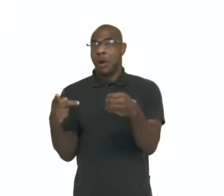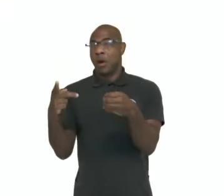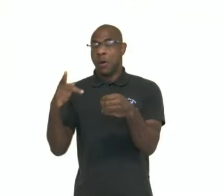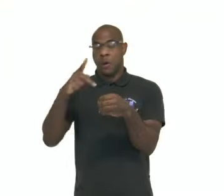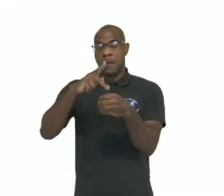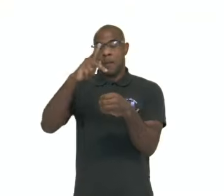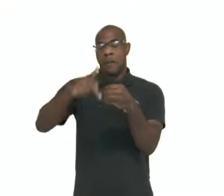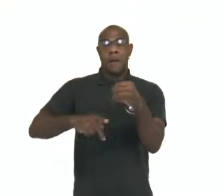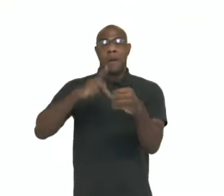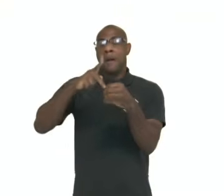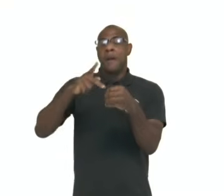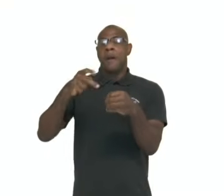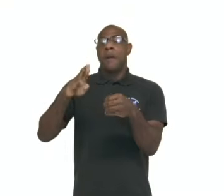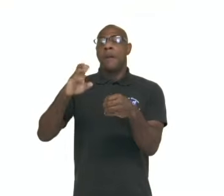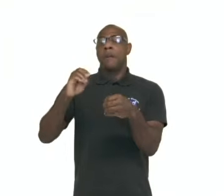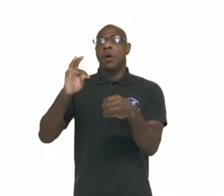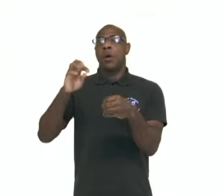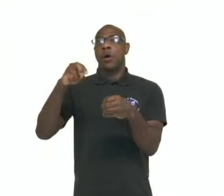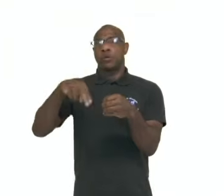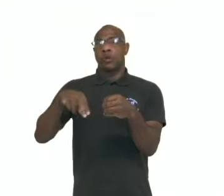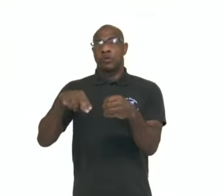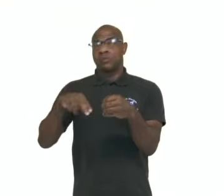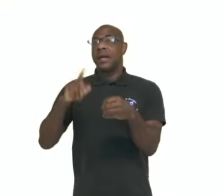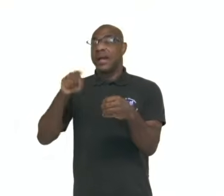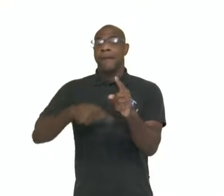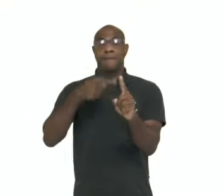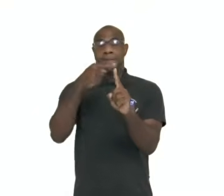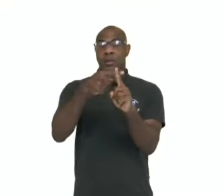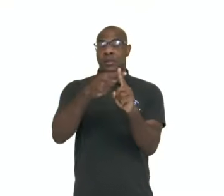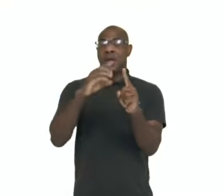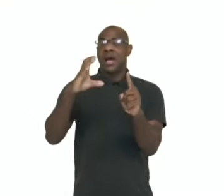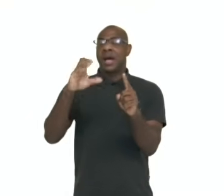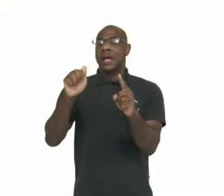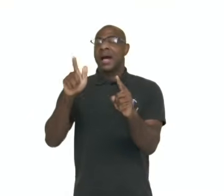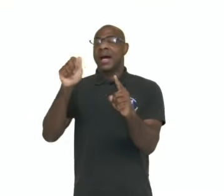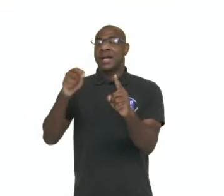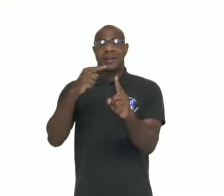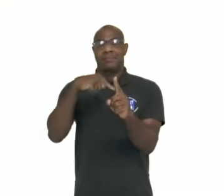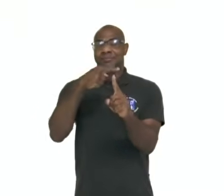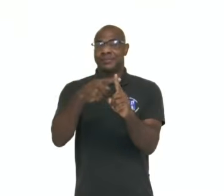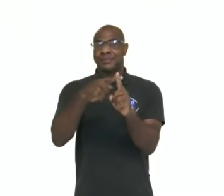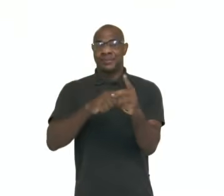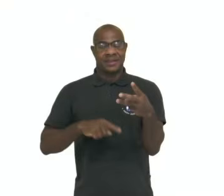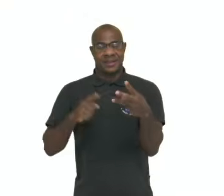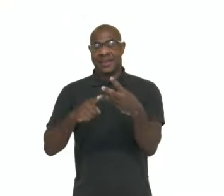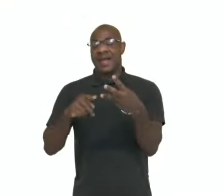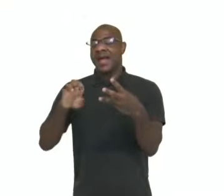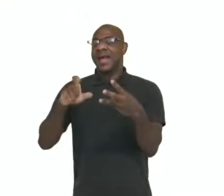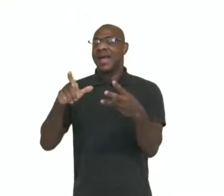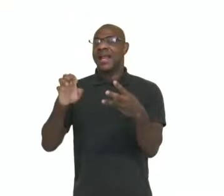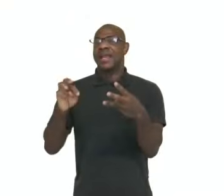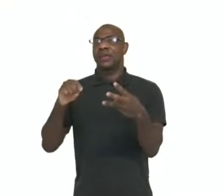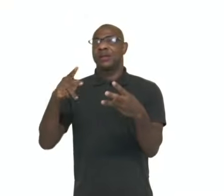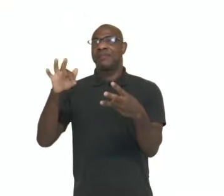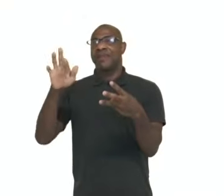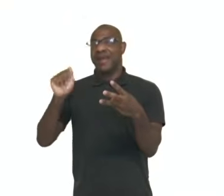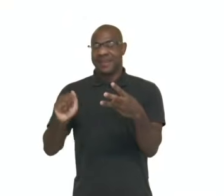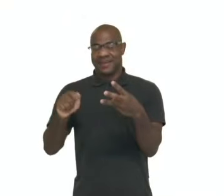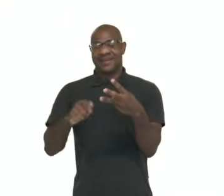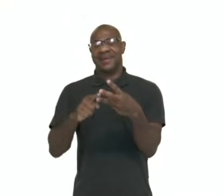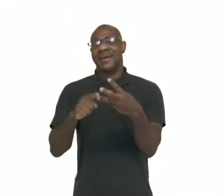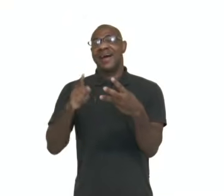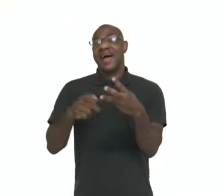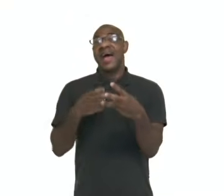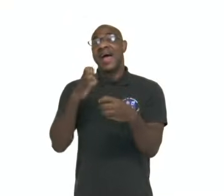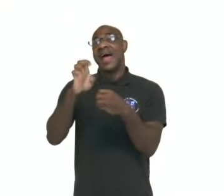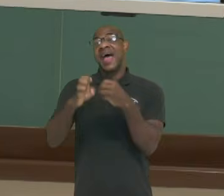a sua carga é positiva. E aqui na eletrosfera, no número 3, nós temos quem? Um